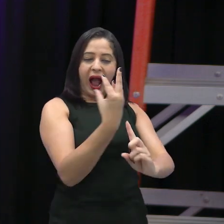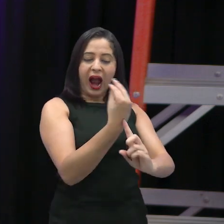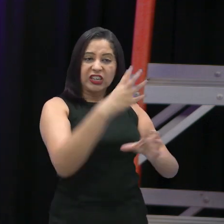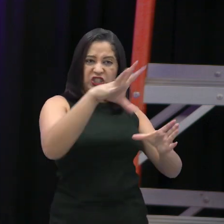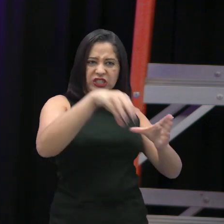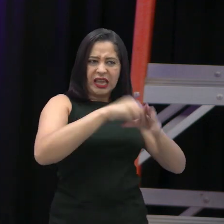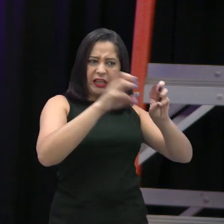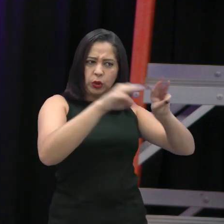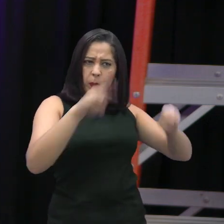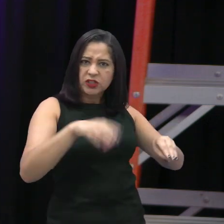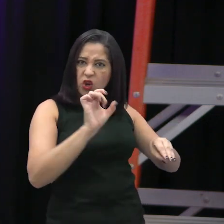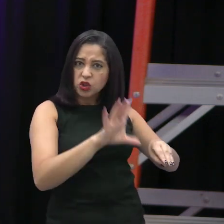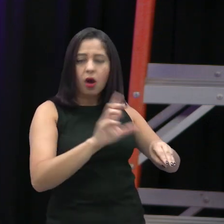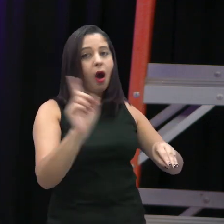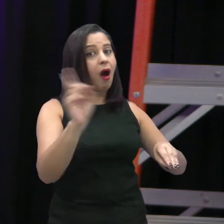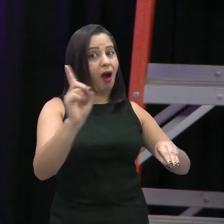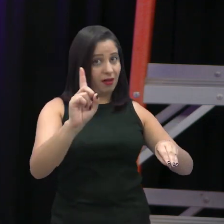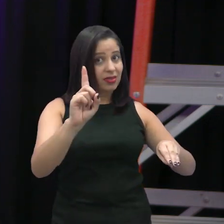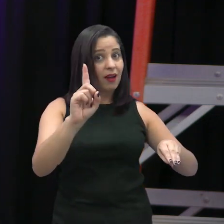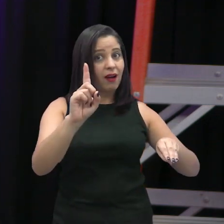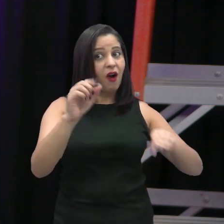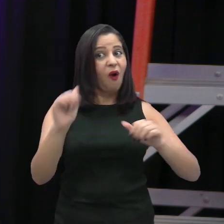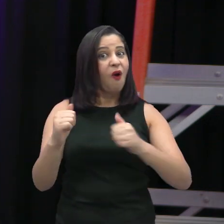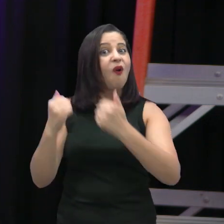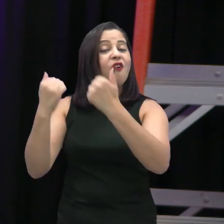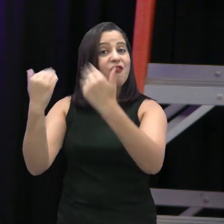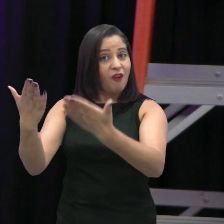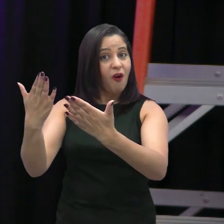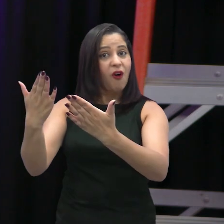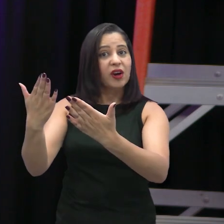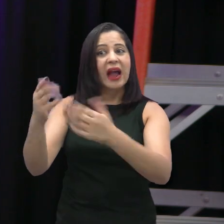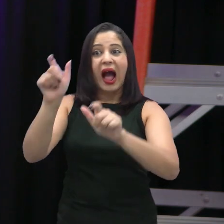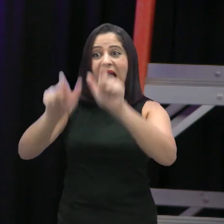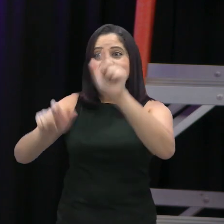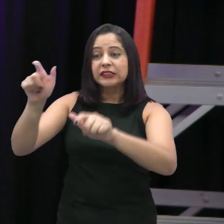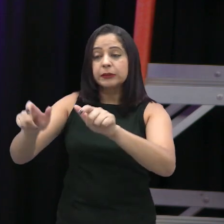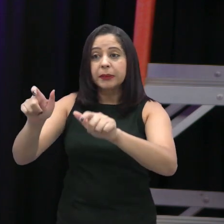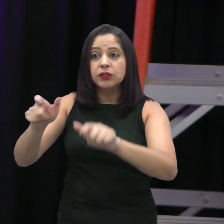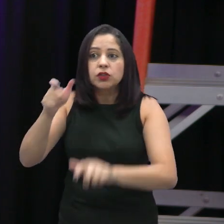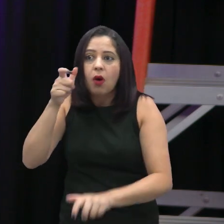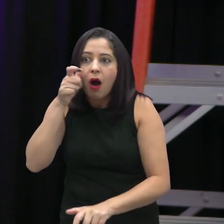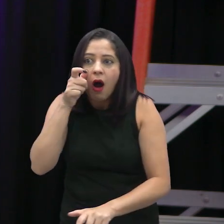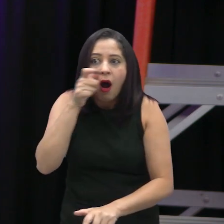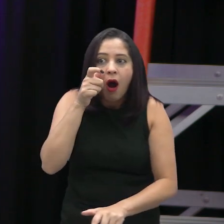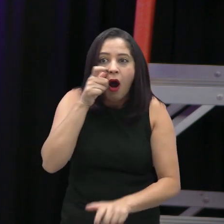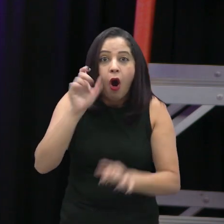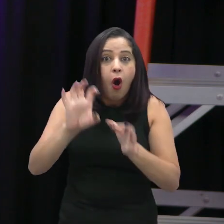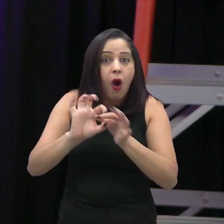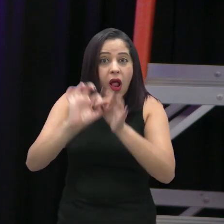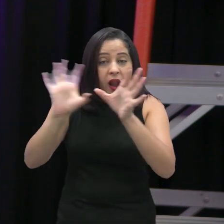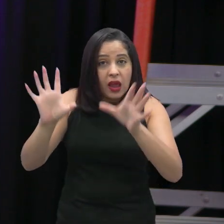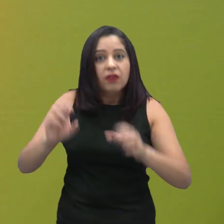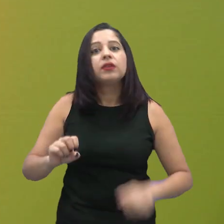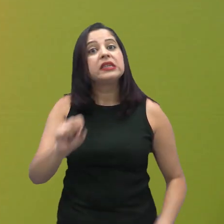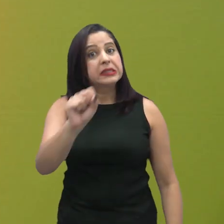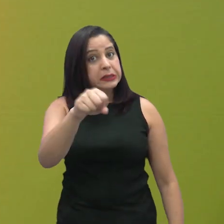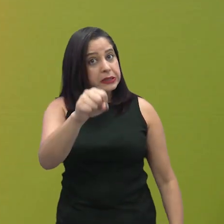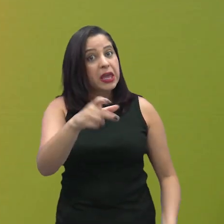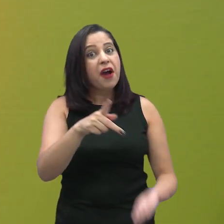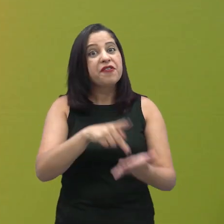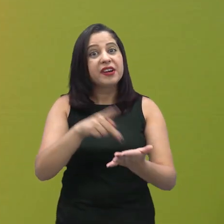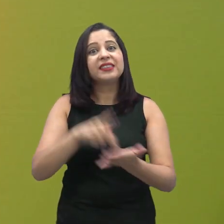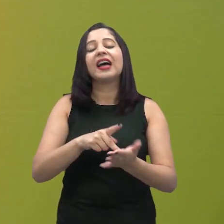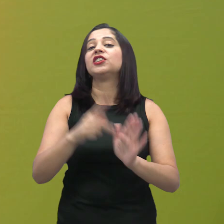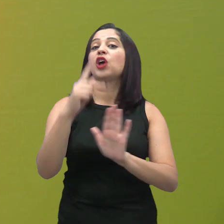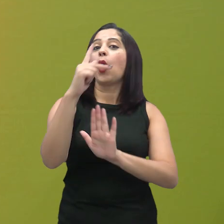Conectando o público diretamente com o processo criativo. É um verdadeiro ateliê ao ar livre, não é isso, Ti? Pois é, isso